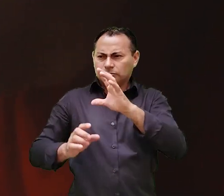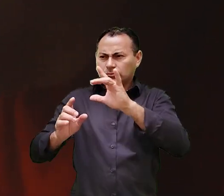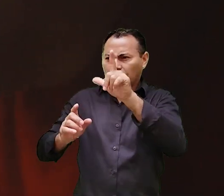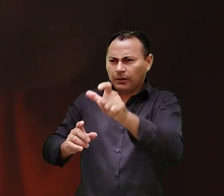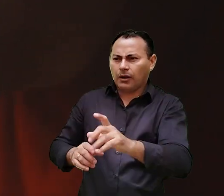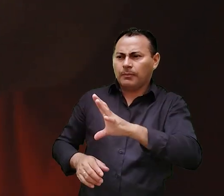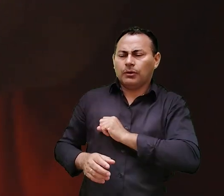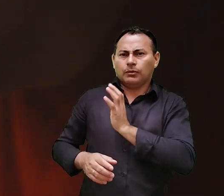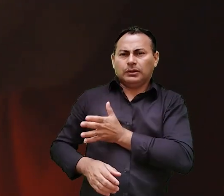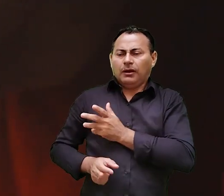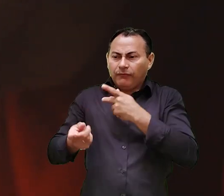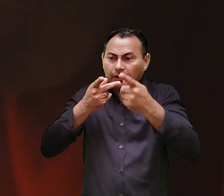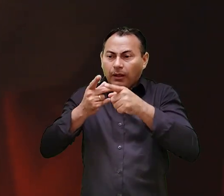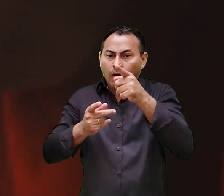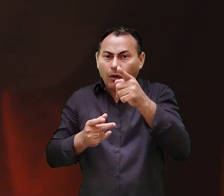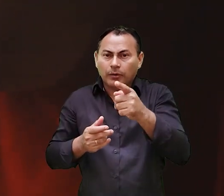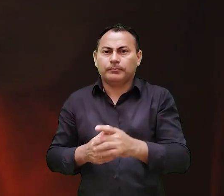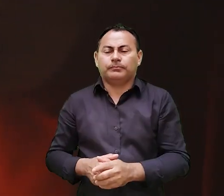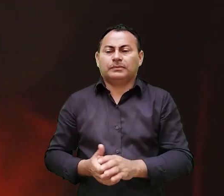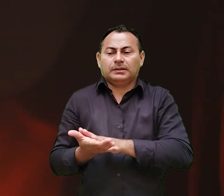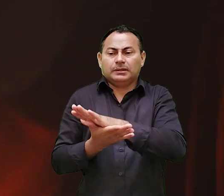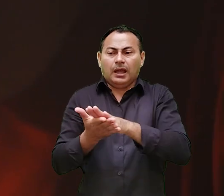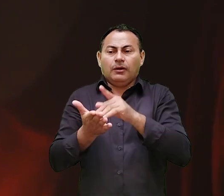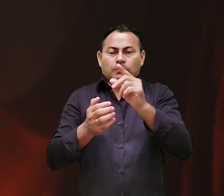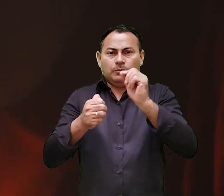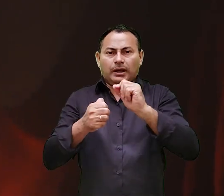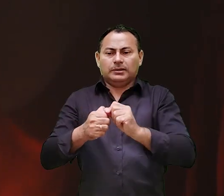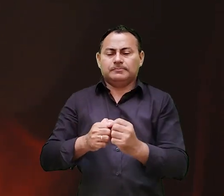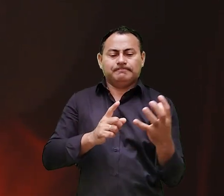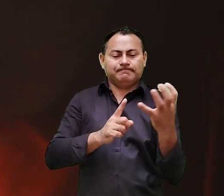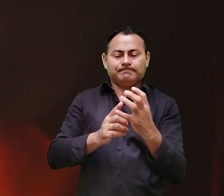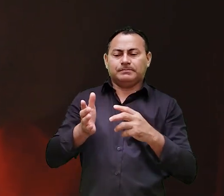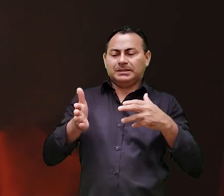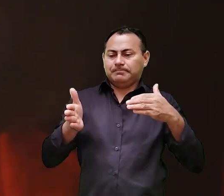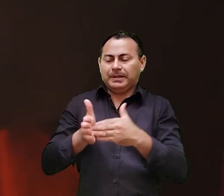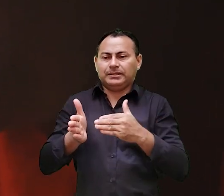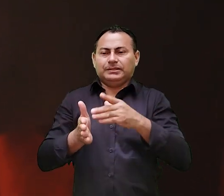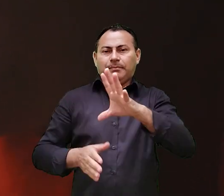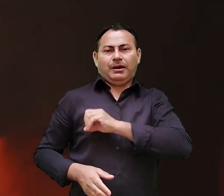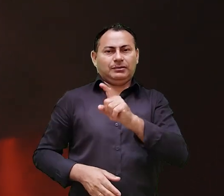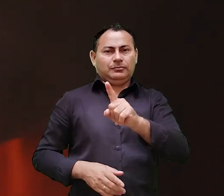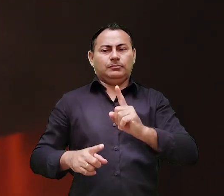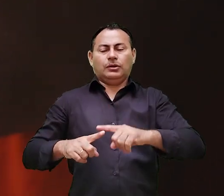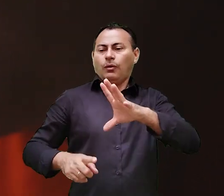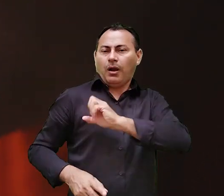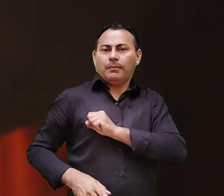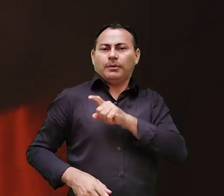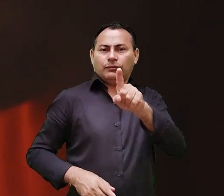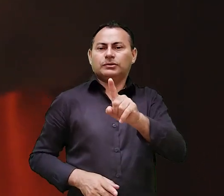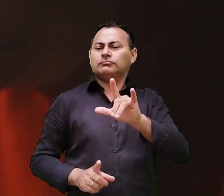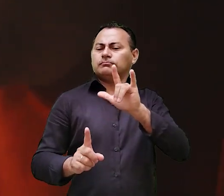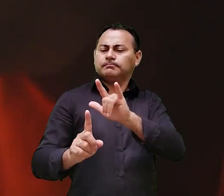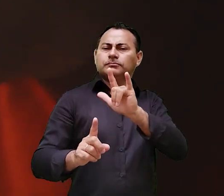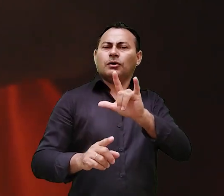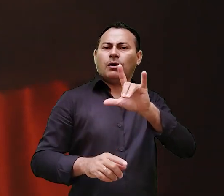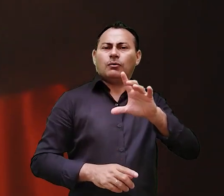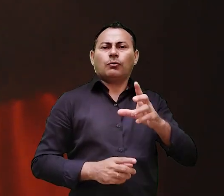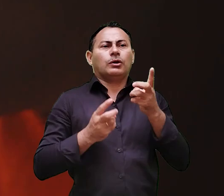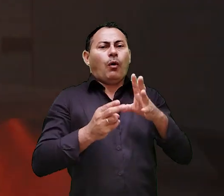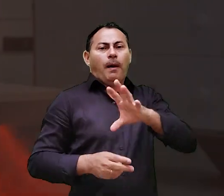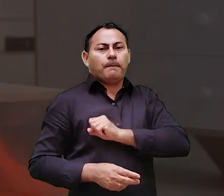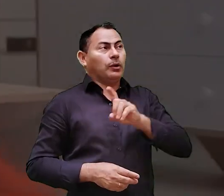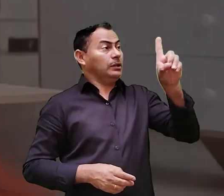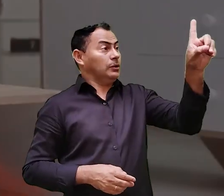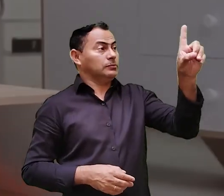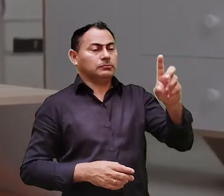seu coração, você pode dizer a essa pessoa, nada que você faça vai me impedir de amar você, porque eu o amo com o amor de